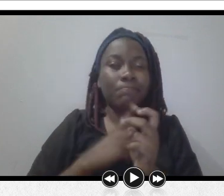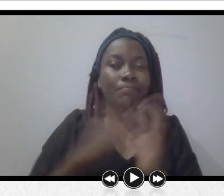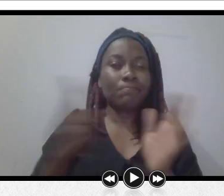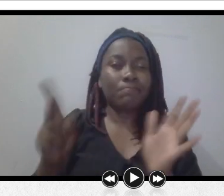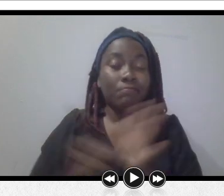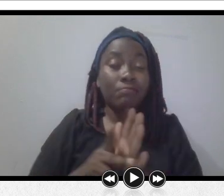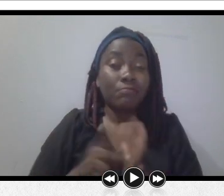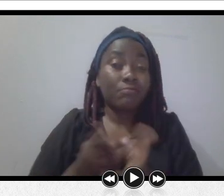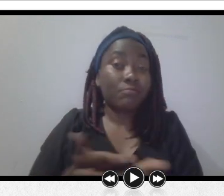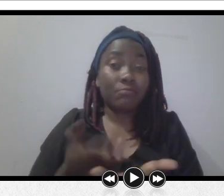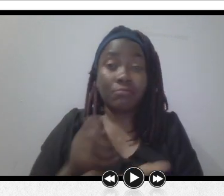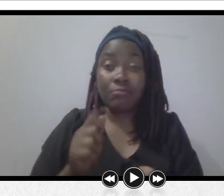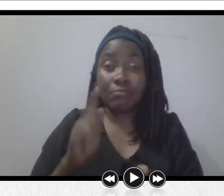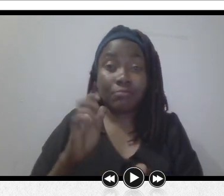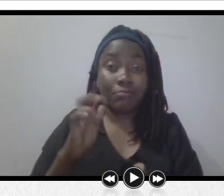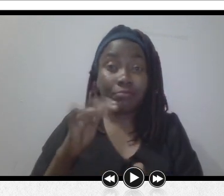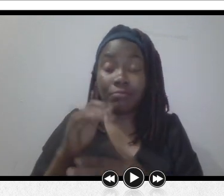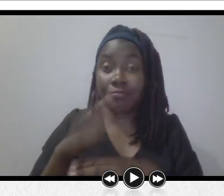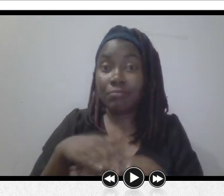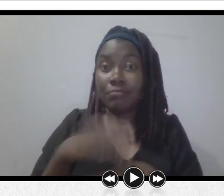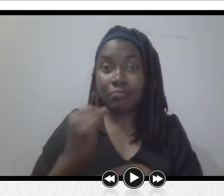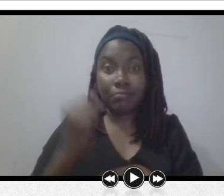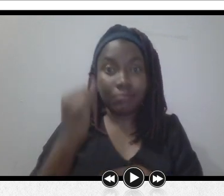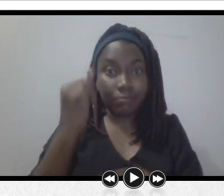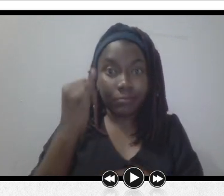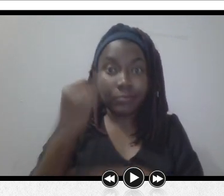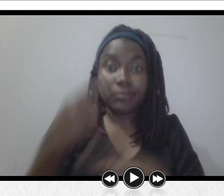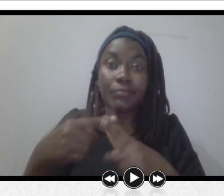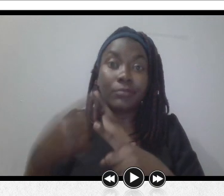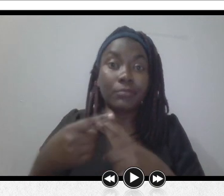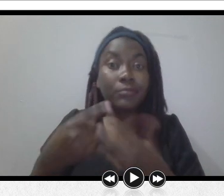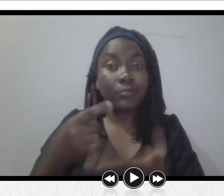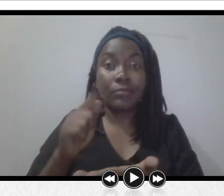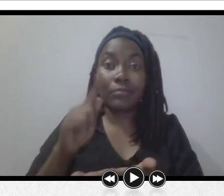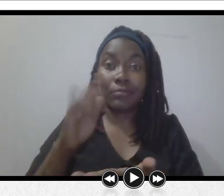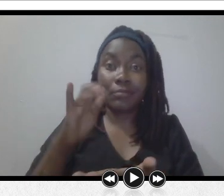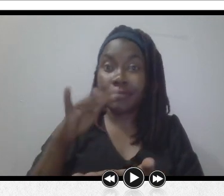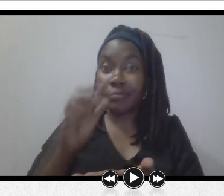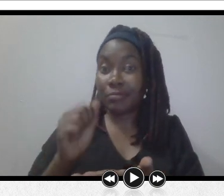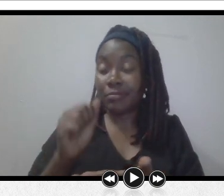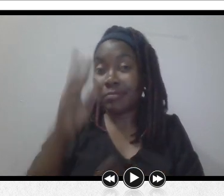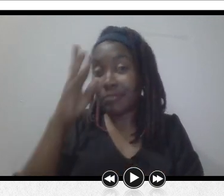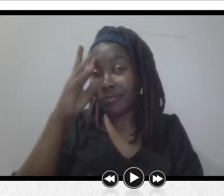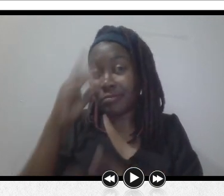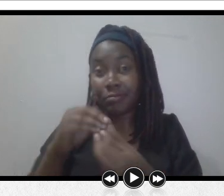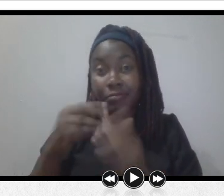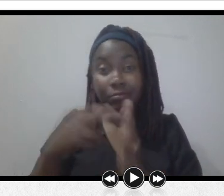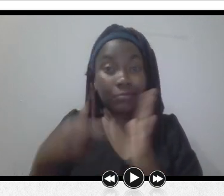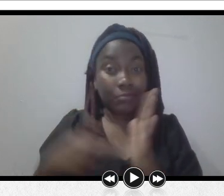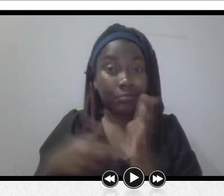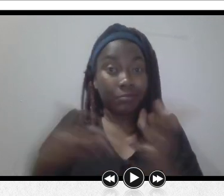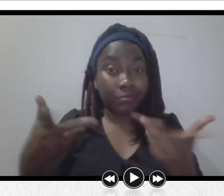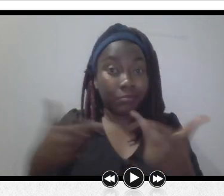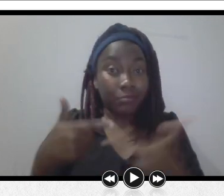monopólios, essa agência reguladora se faz ainda mais importante, já que essa agência reguladora, ela define critérios para a qualidade do